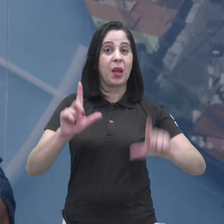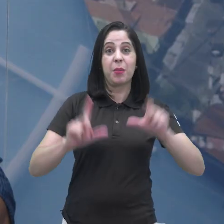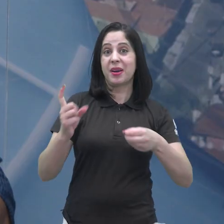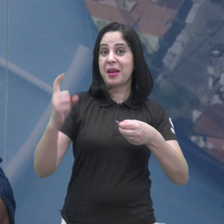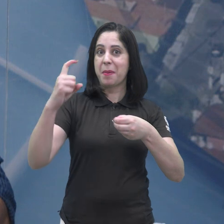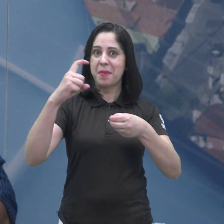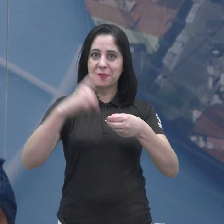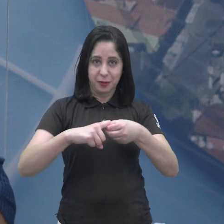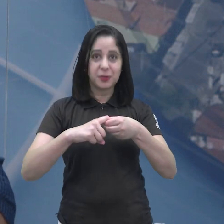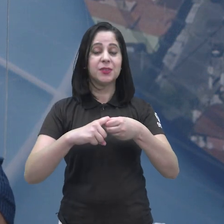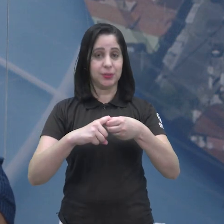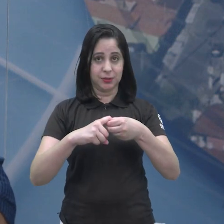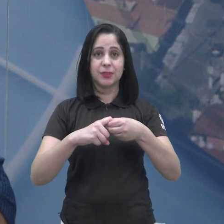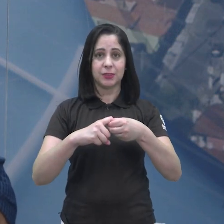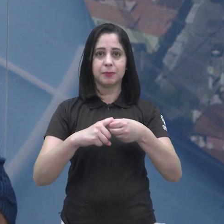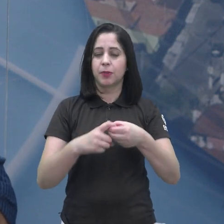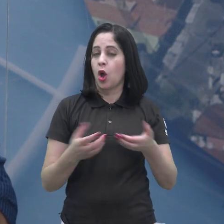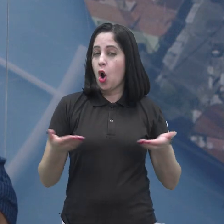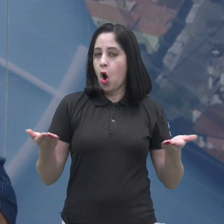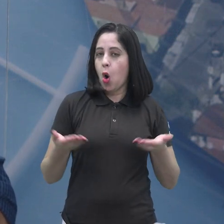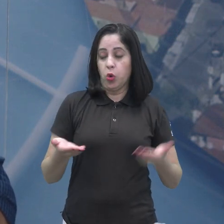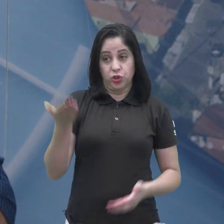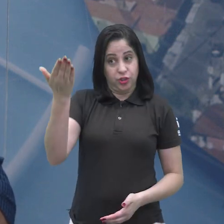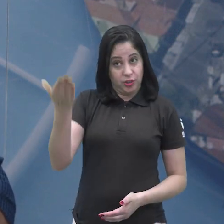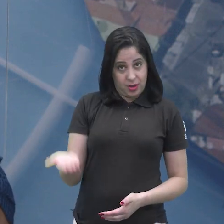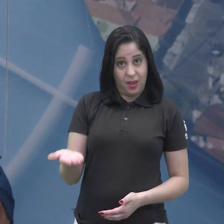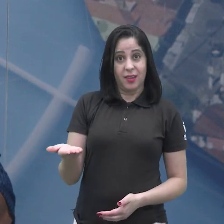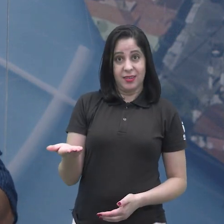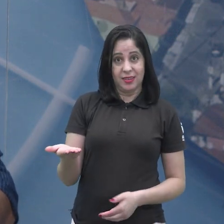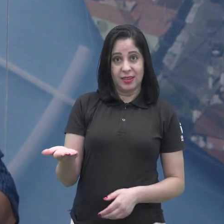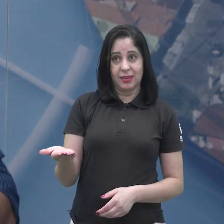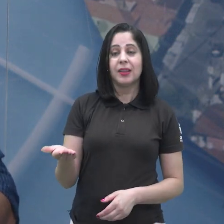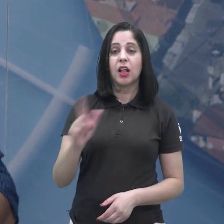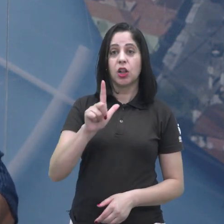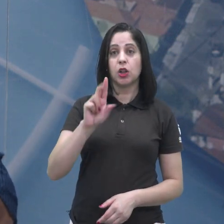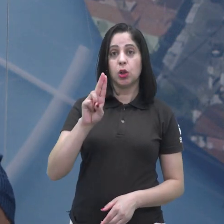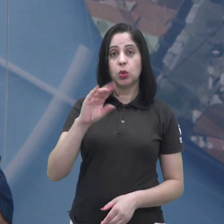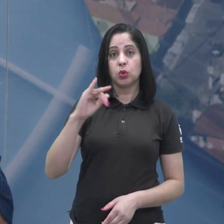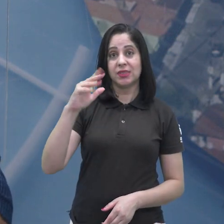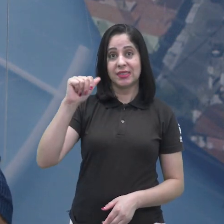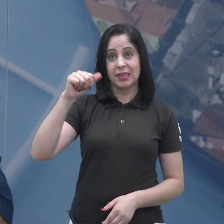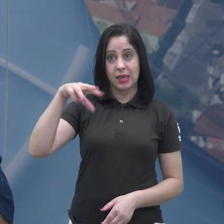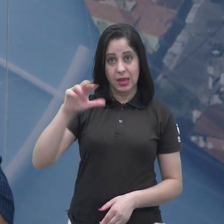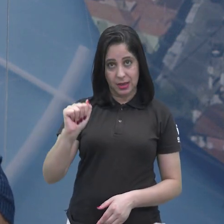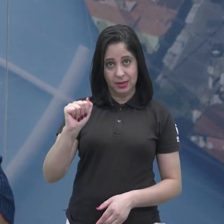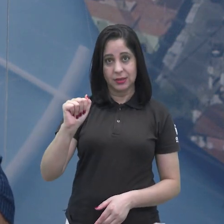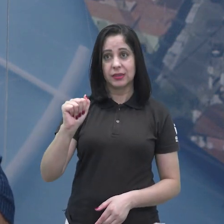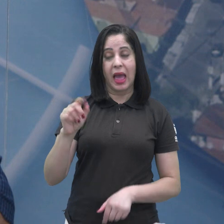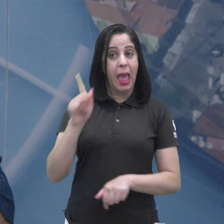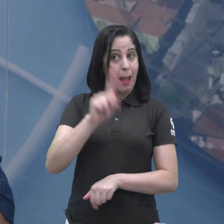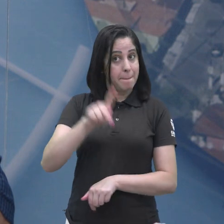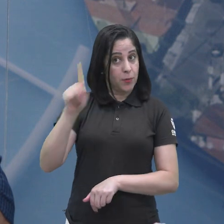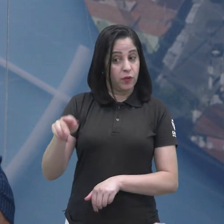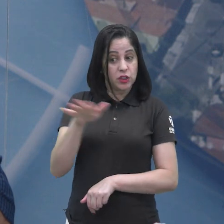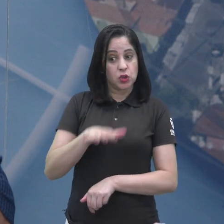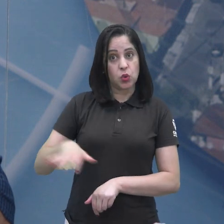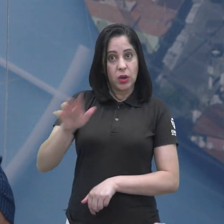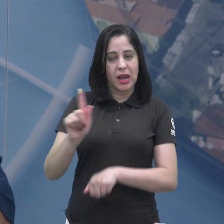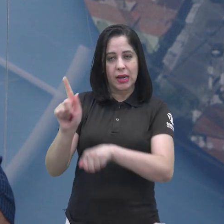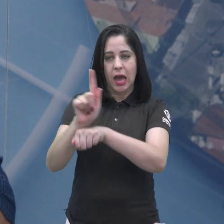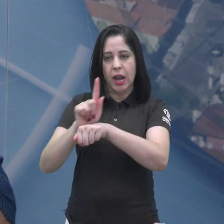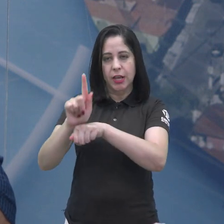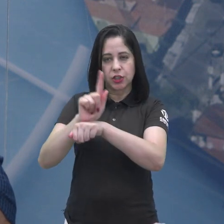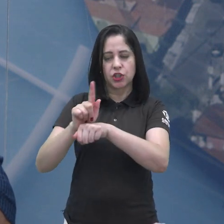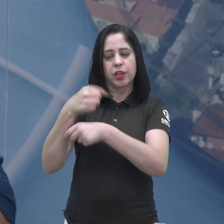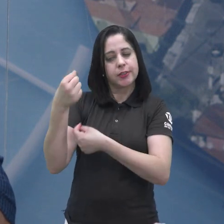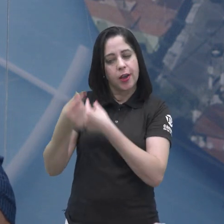Estamos de volta com o Diálogos da Cidade. Hoje recebemos no estúdio a Luciana Aparecida dos Santos, docente da área de